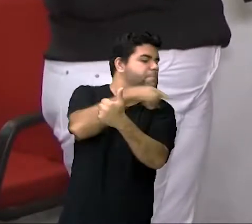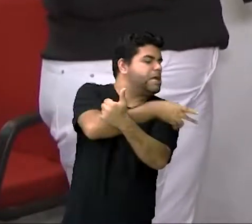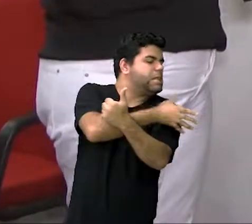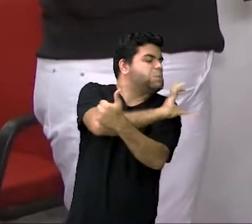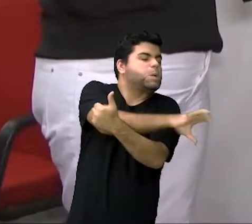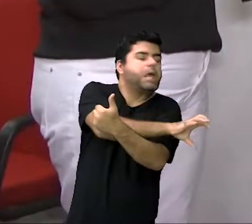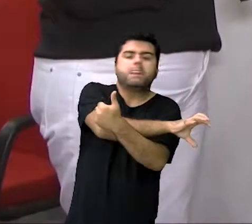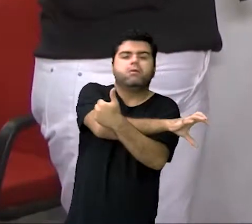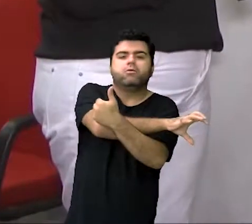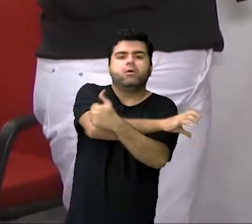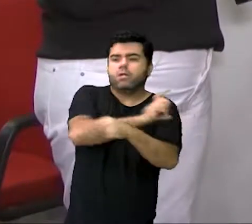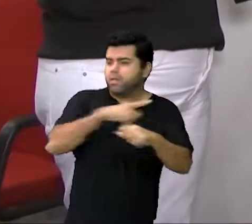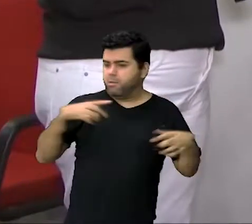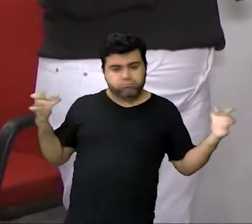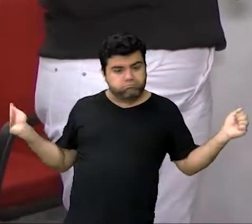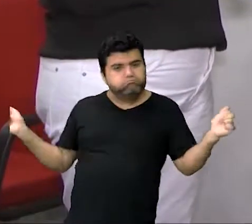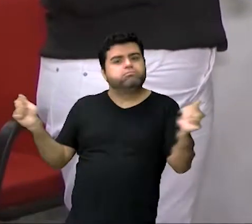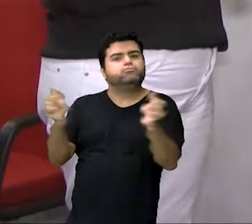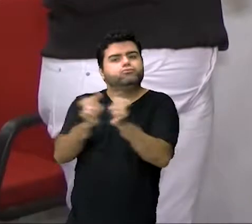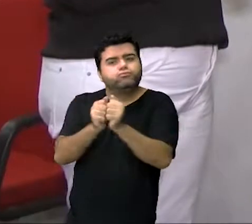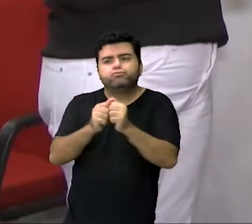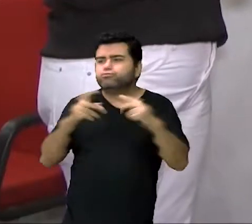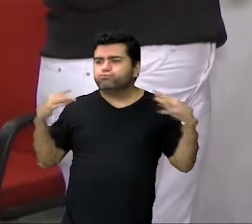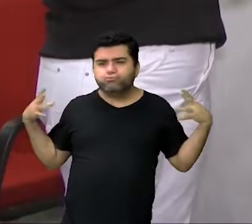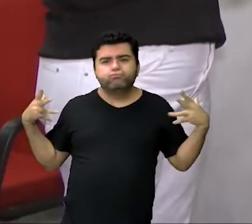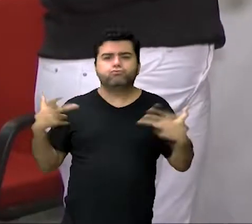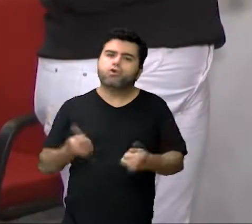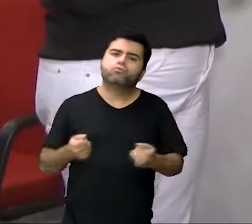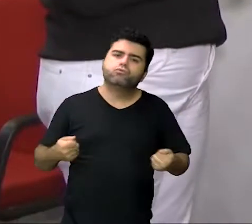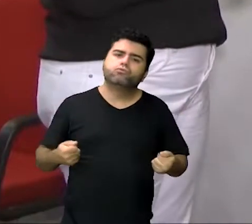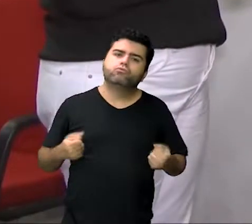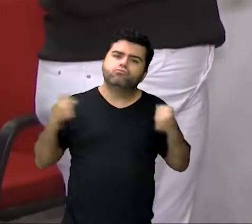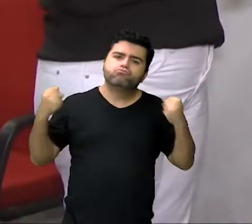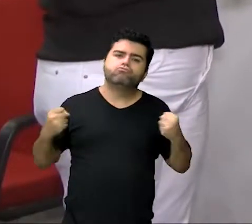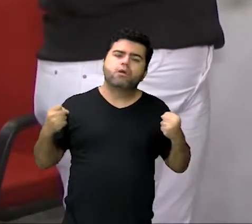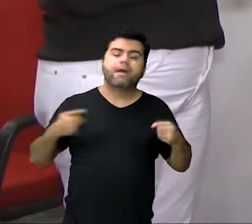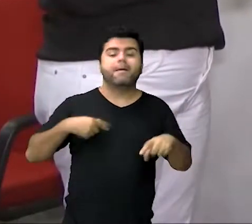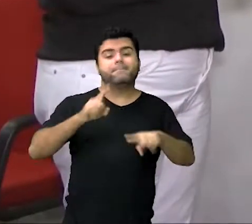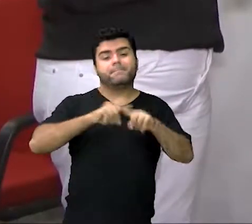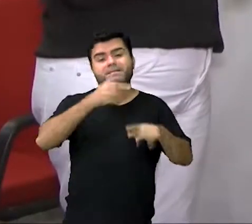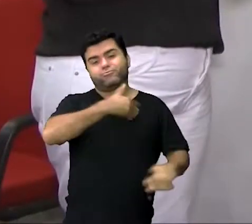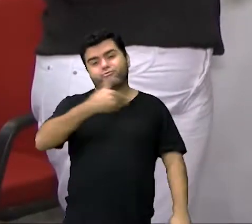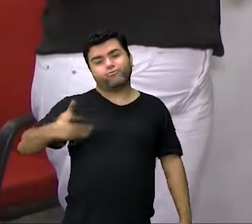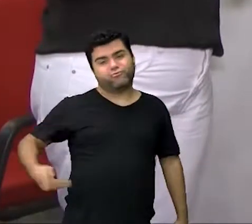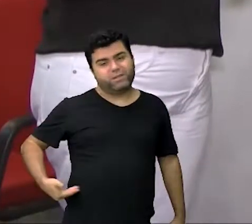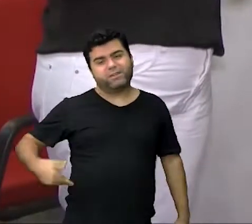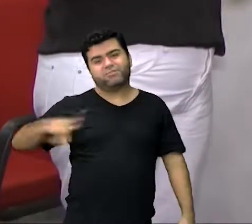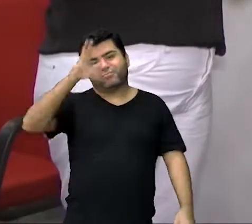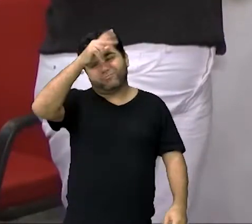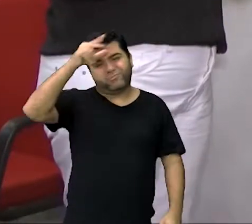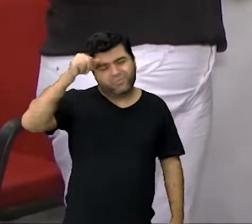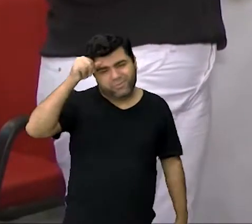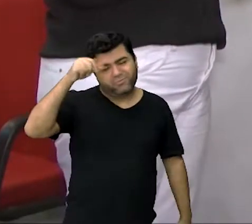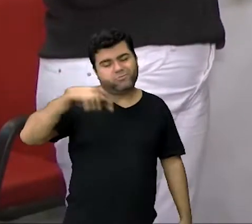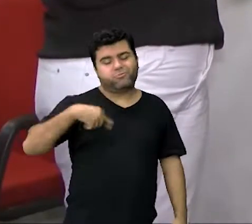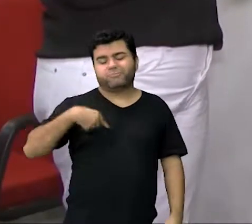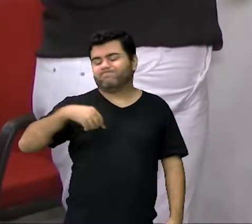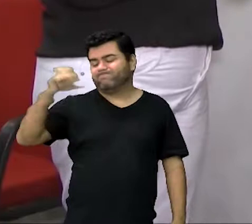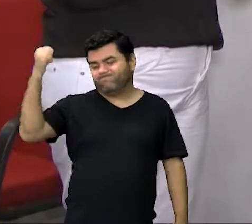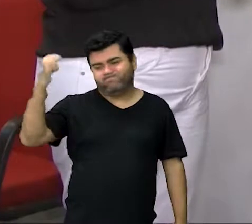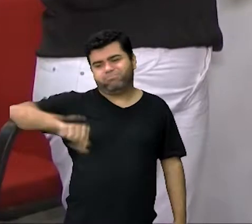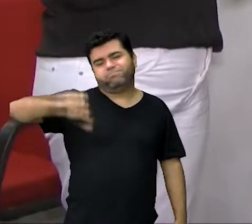ali. Então a gente luta por todos e para todos. Mas o município ainda, a gestão pública, continua falhando com os autistas